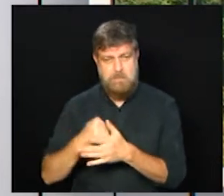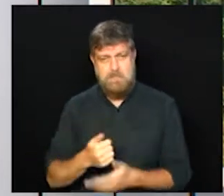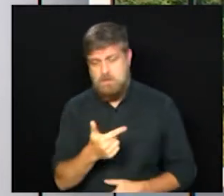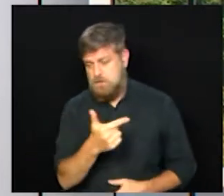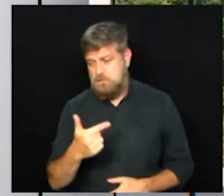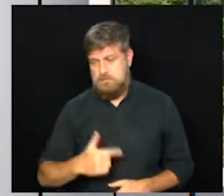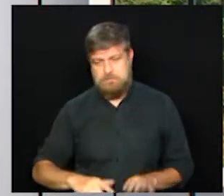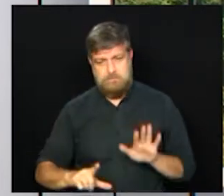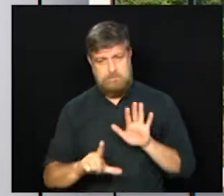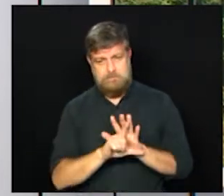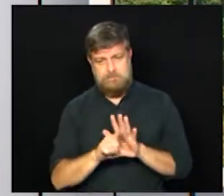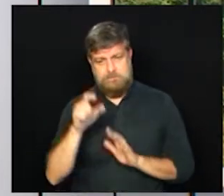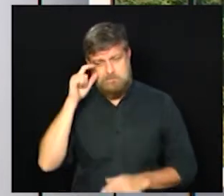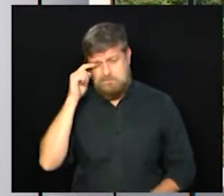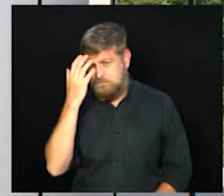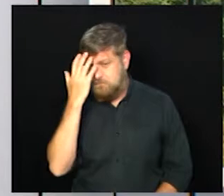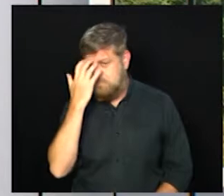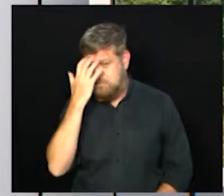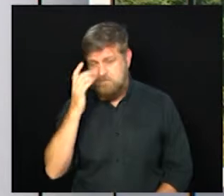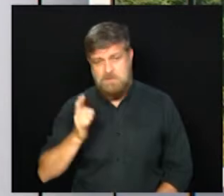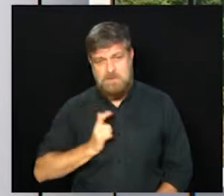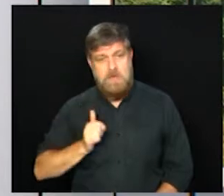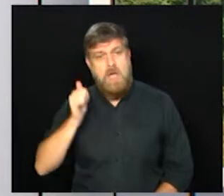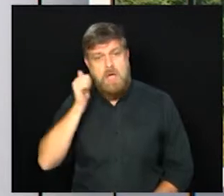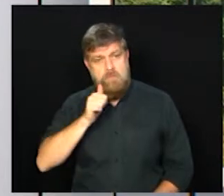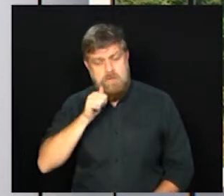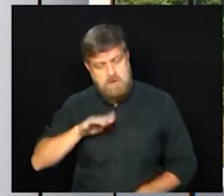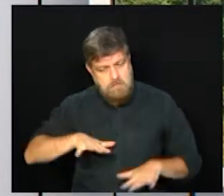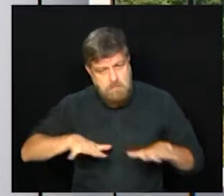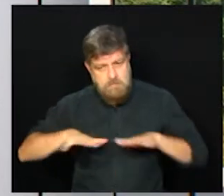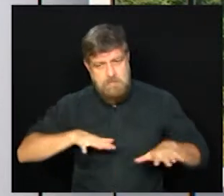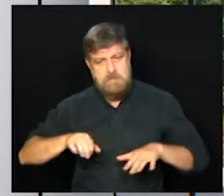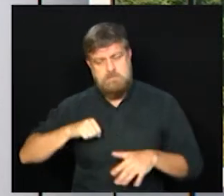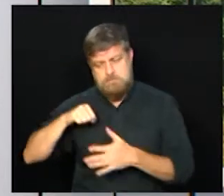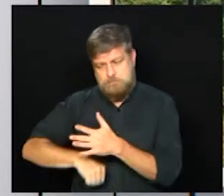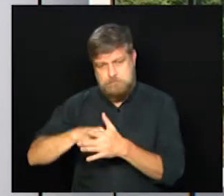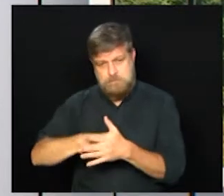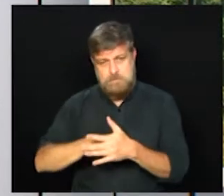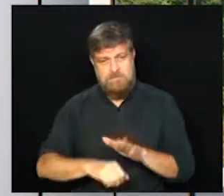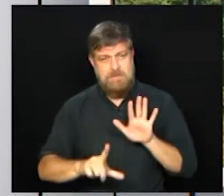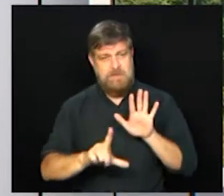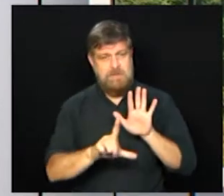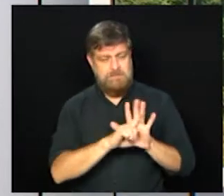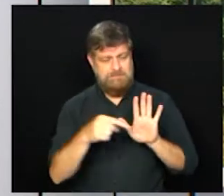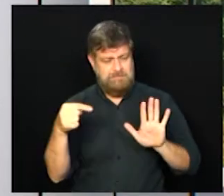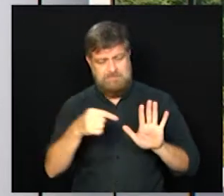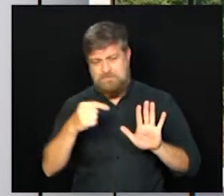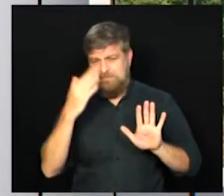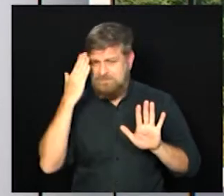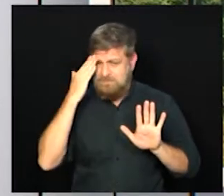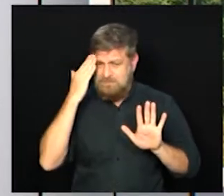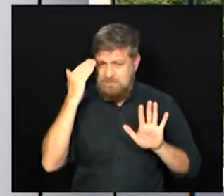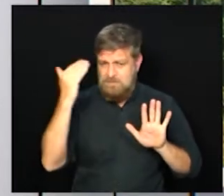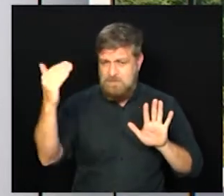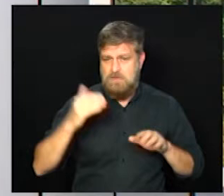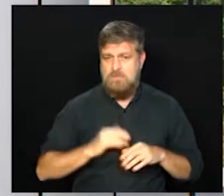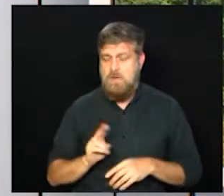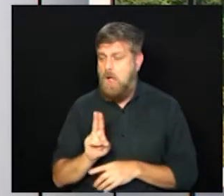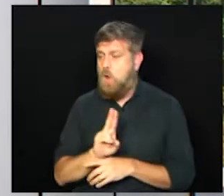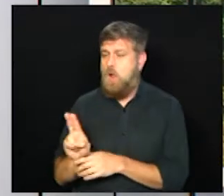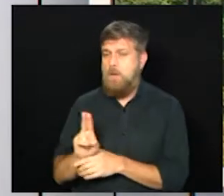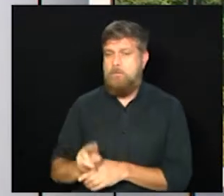não fosse a organização e a luta das mulheres. Tanto que a Lei Maria da Penha é uma das leis mais conhecidas. Quando você fala Lei Maria da